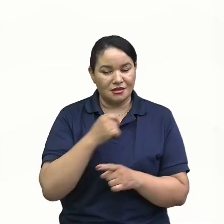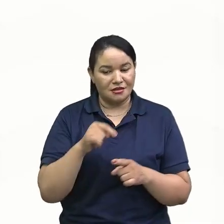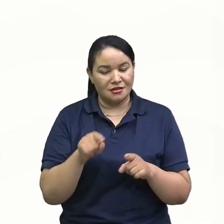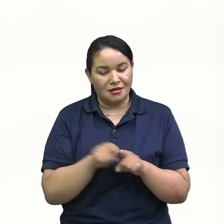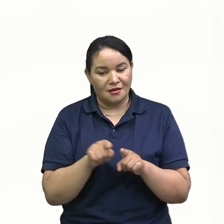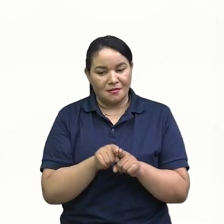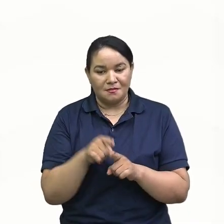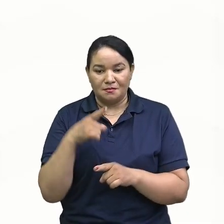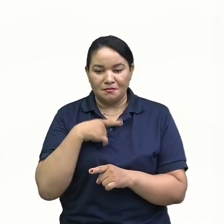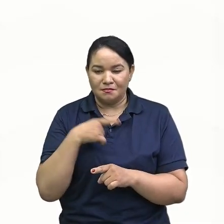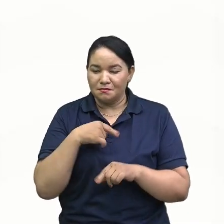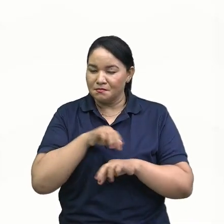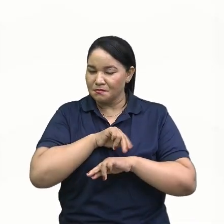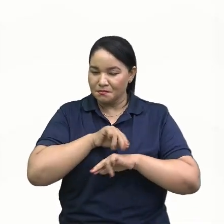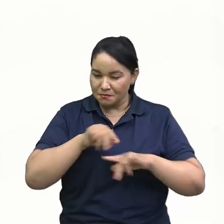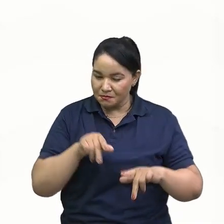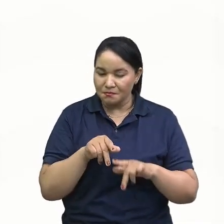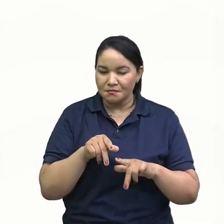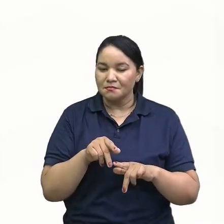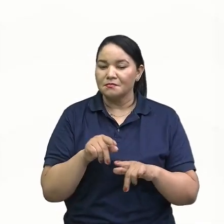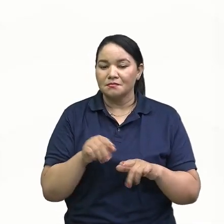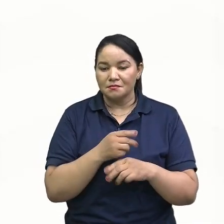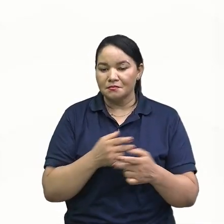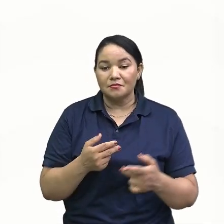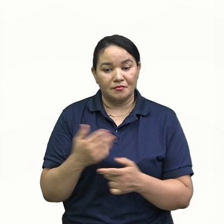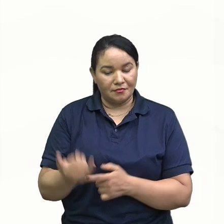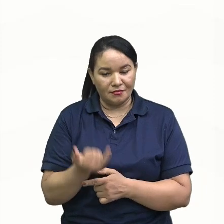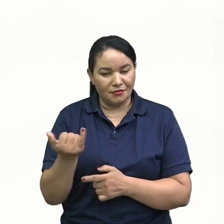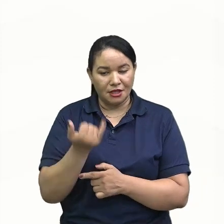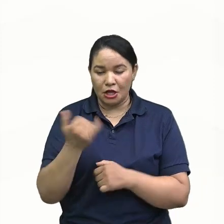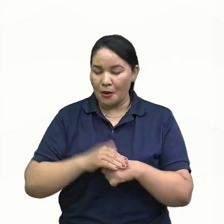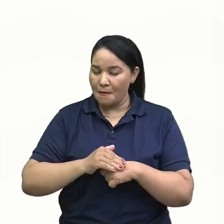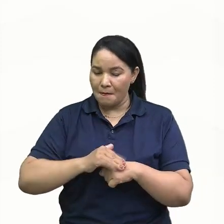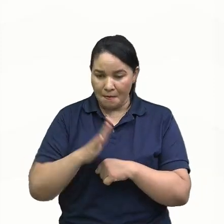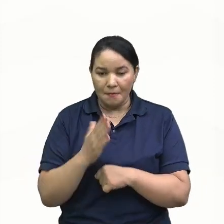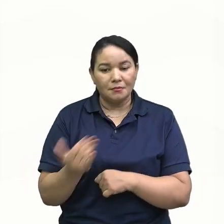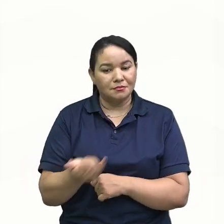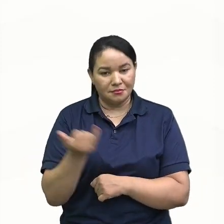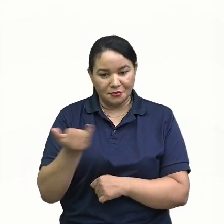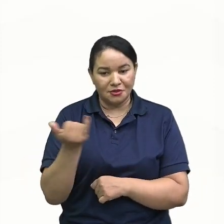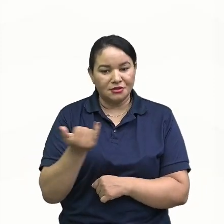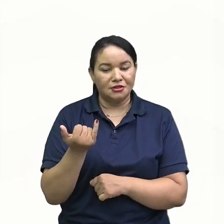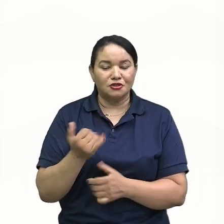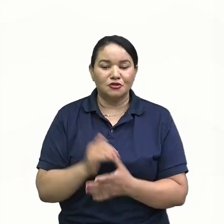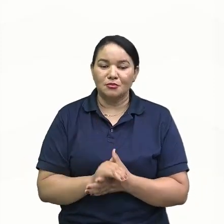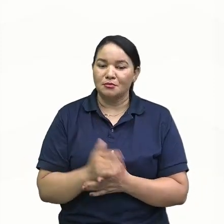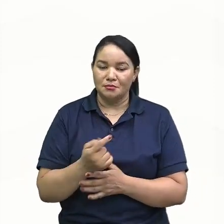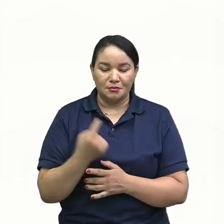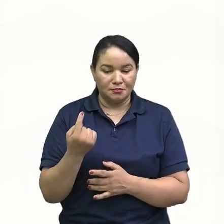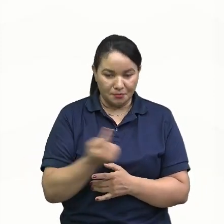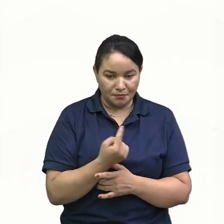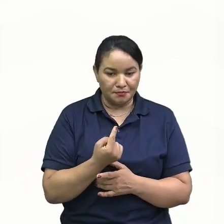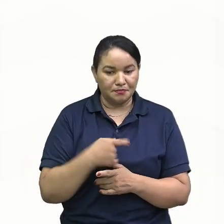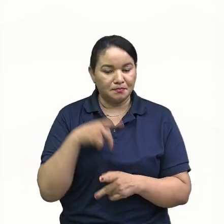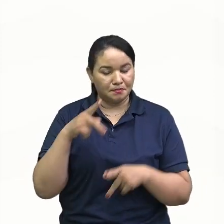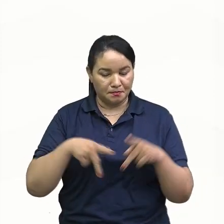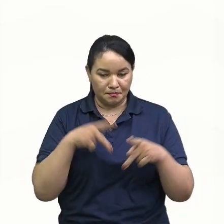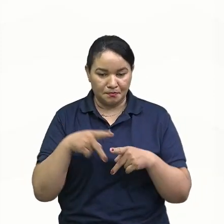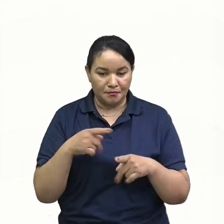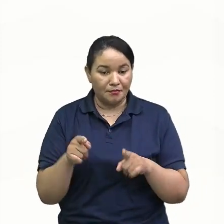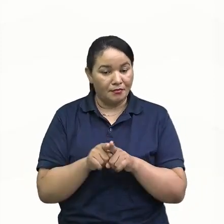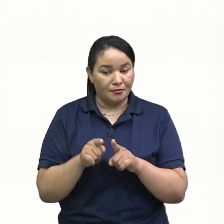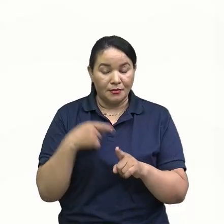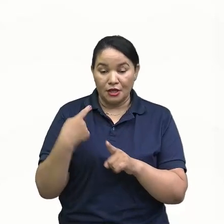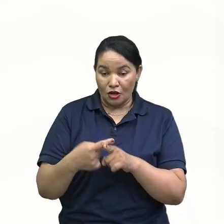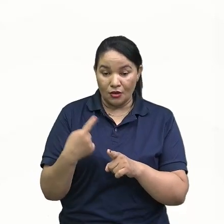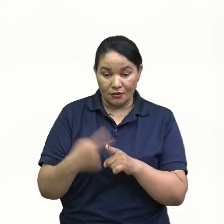conta algo muito relevante. Por isso, ele é muito importante. É importante pra caramba, porque ele ajuda a gente